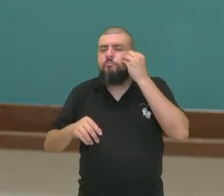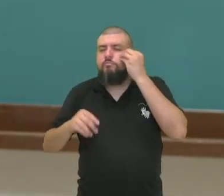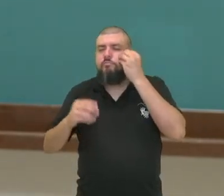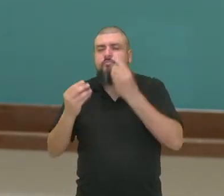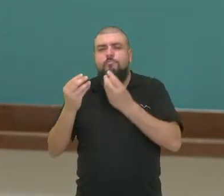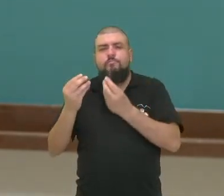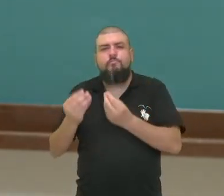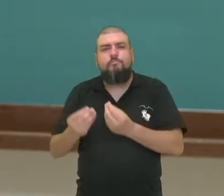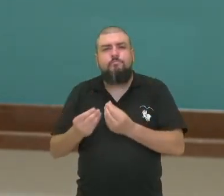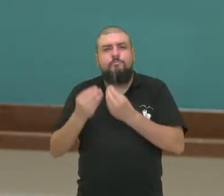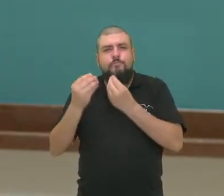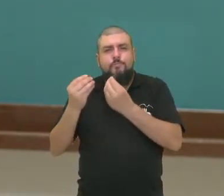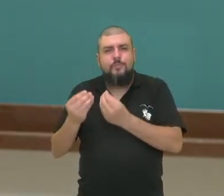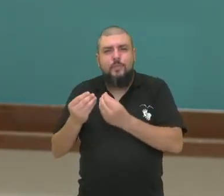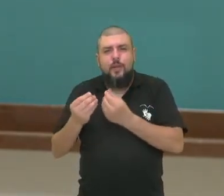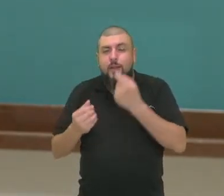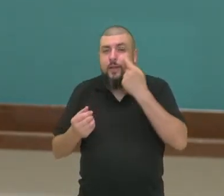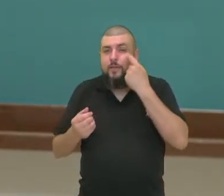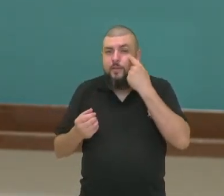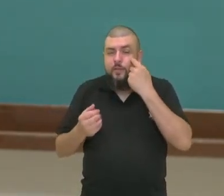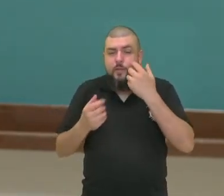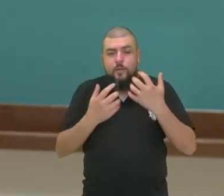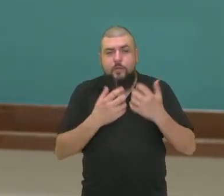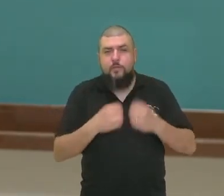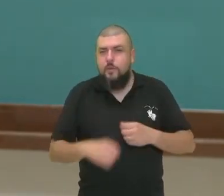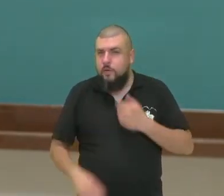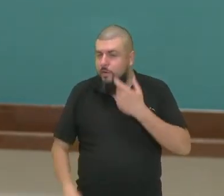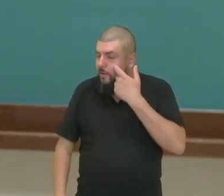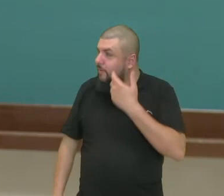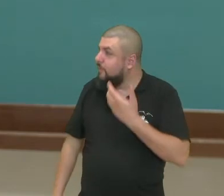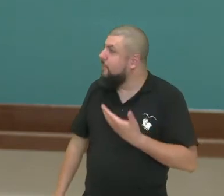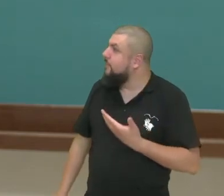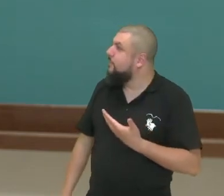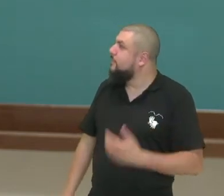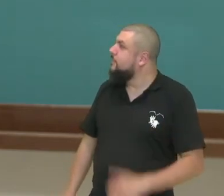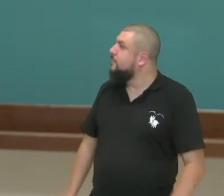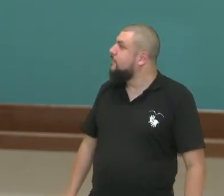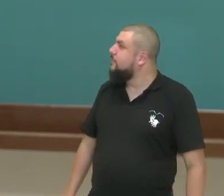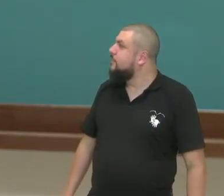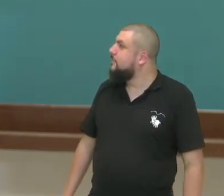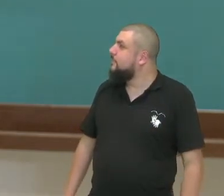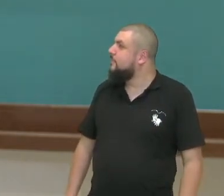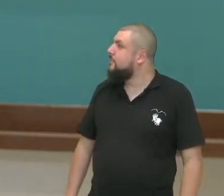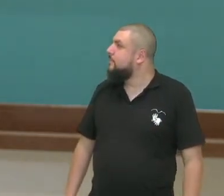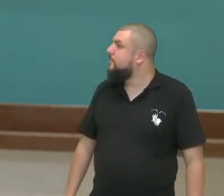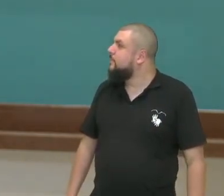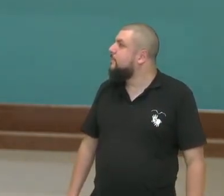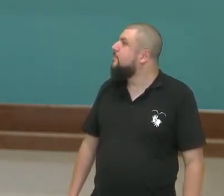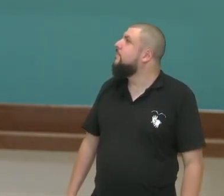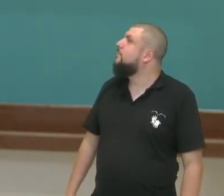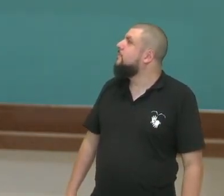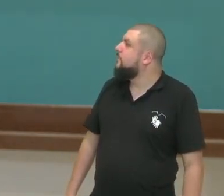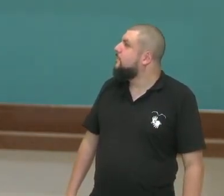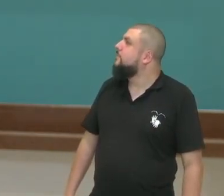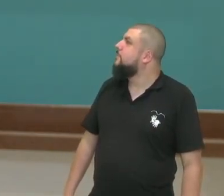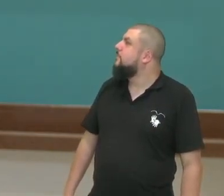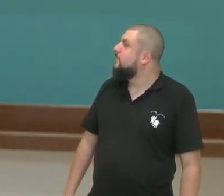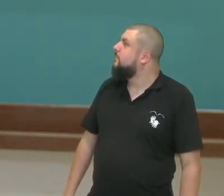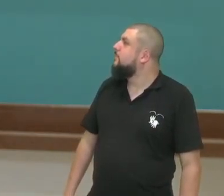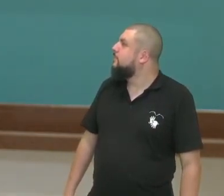a valorização dos sentidos, como colocado aqui, enquanto o racionalismo valoriza a